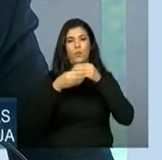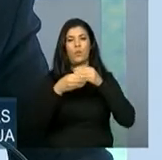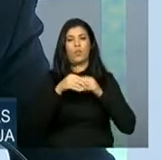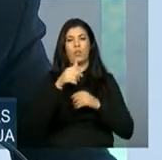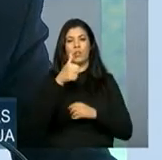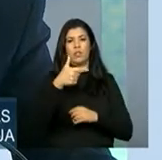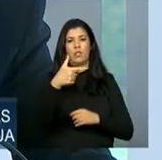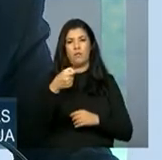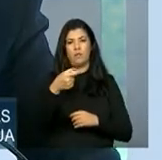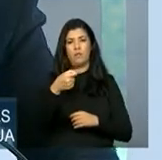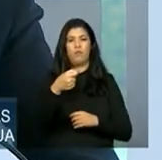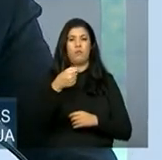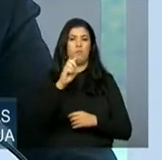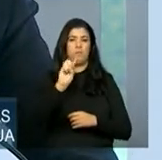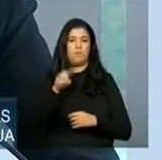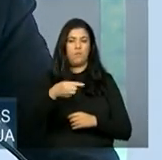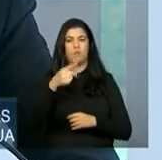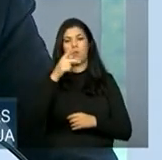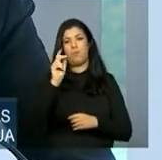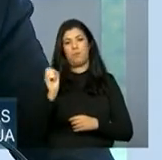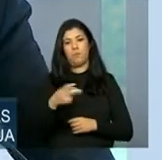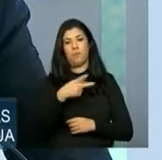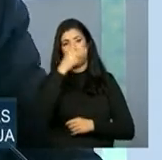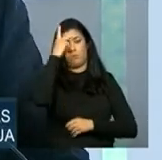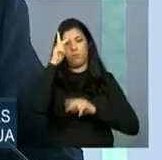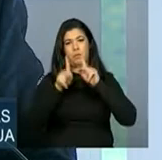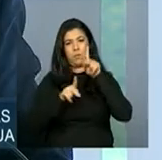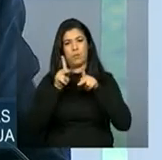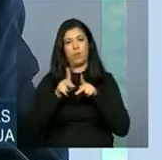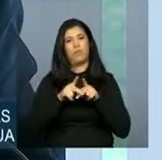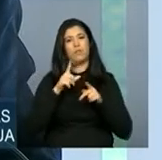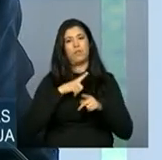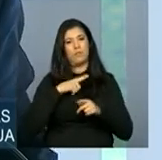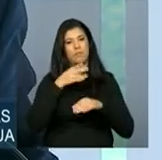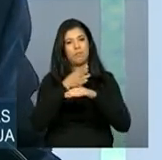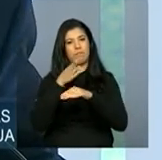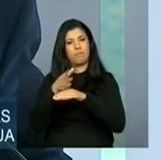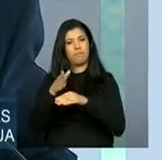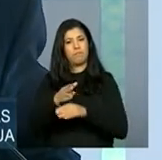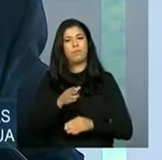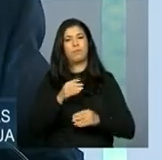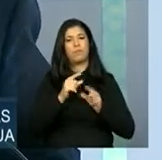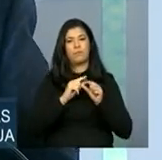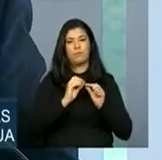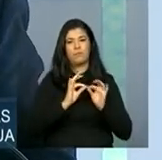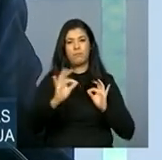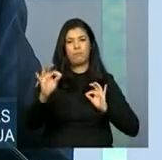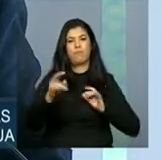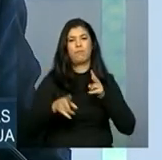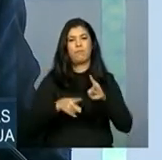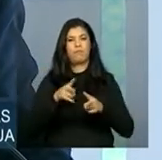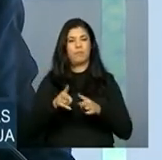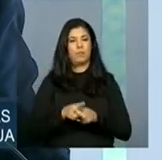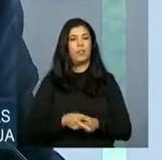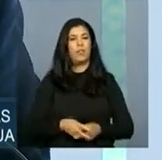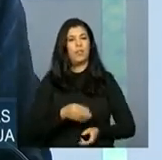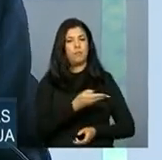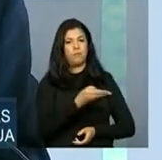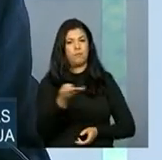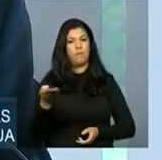contempladas com a extensão desse trecho Então hoje aqui senhoras e senhores presidenta Dilma